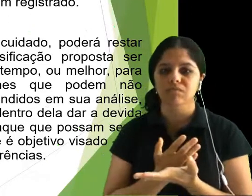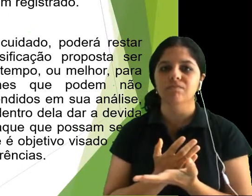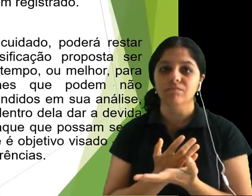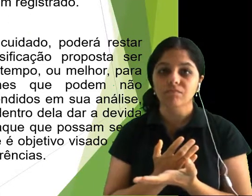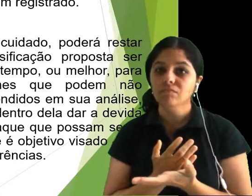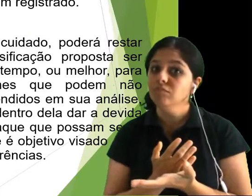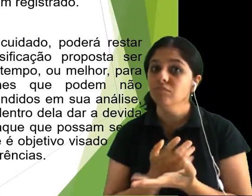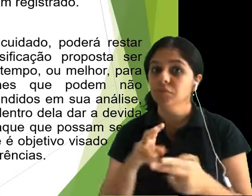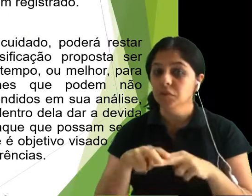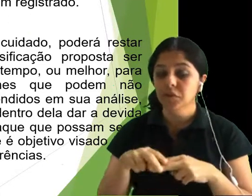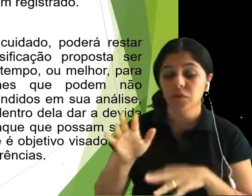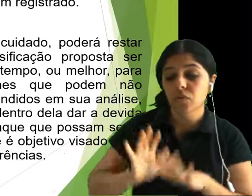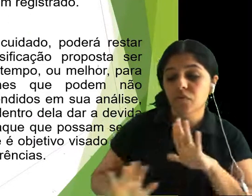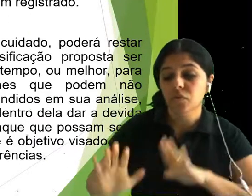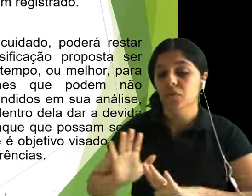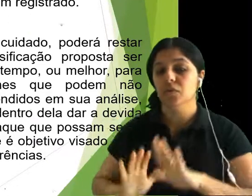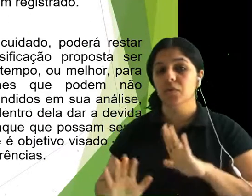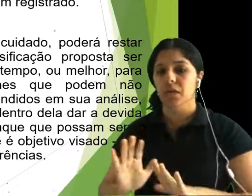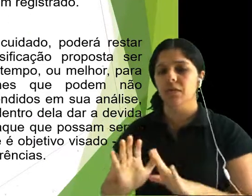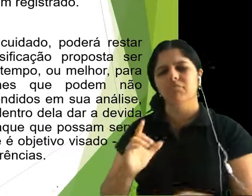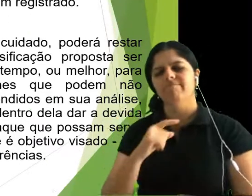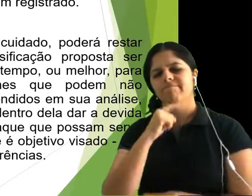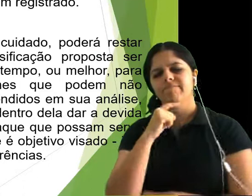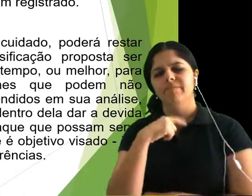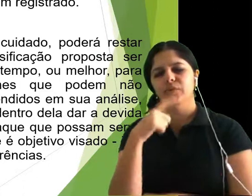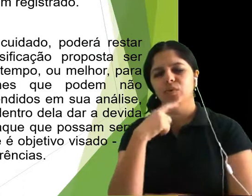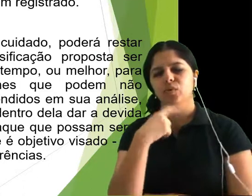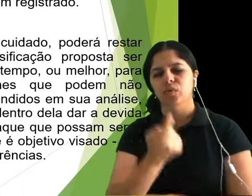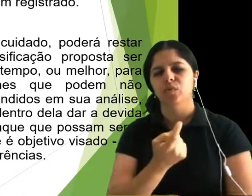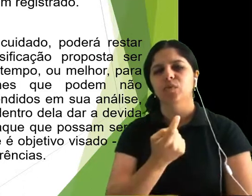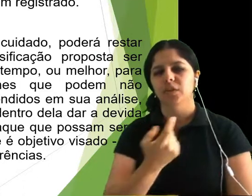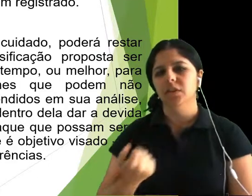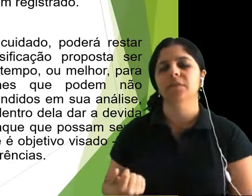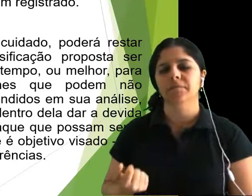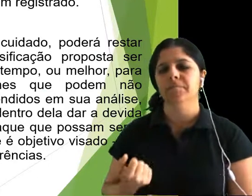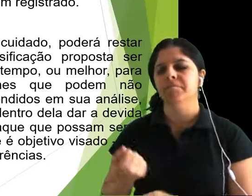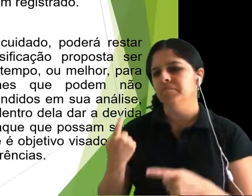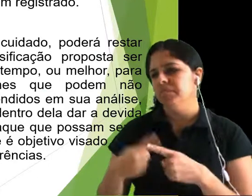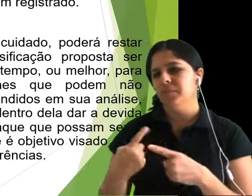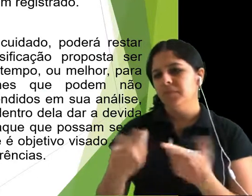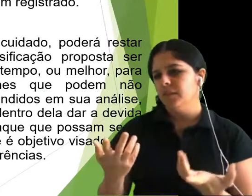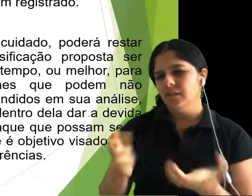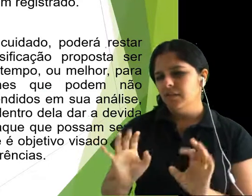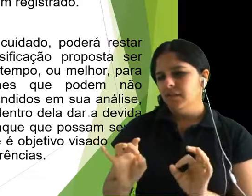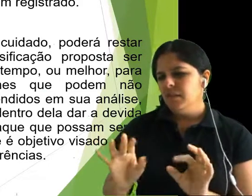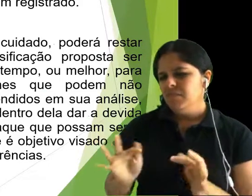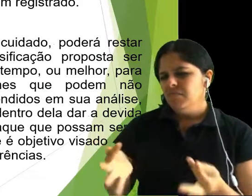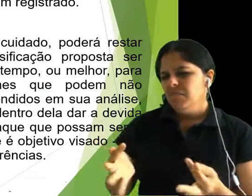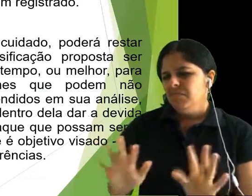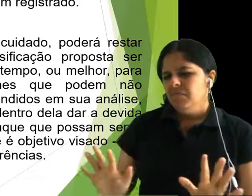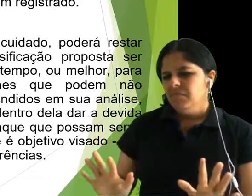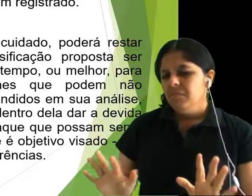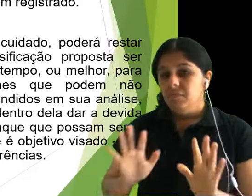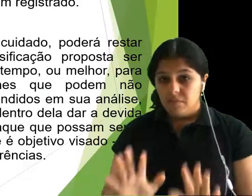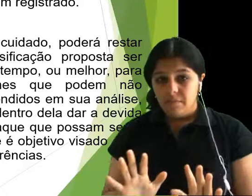de todo o cuidado, poderá restar alguma dúvida, pelo fato da classificação proposta ser apenas genérica, né?